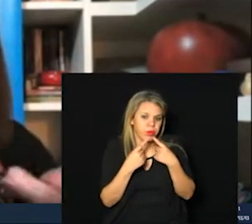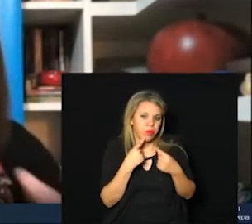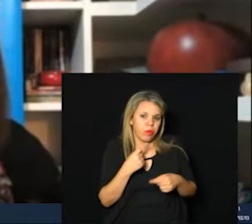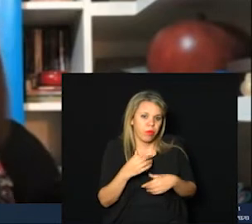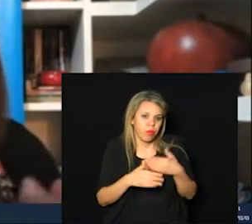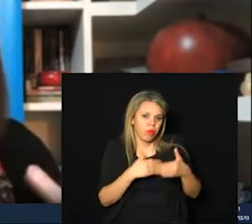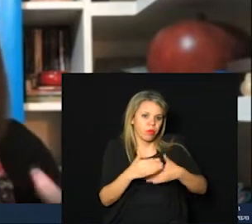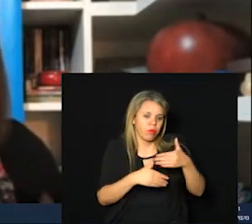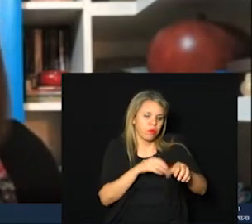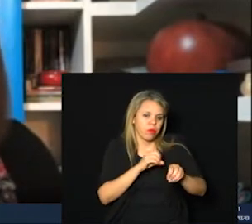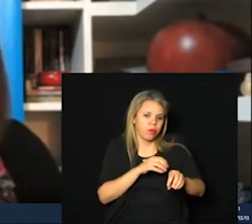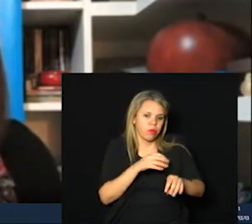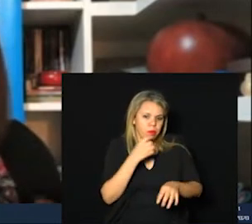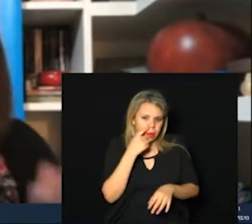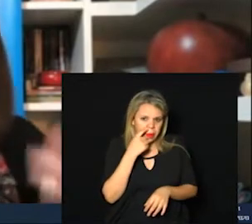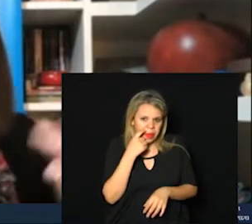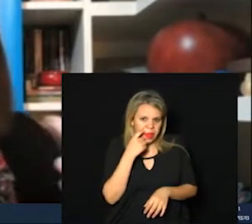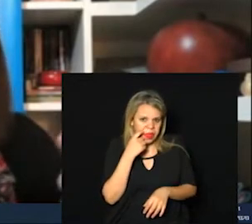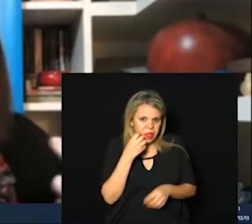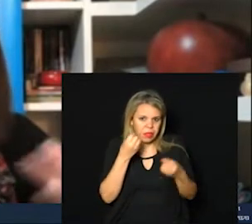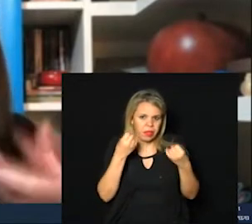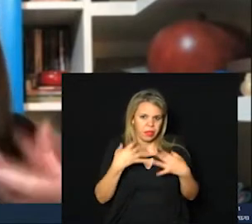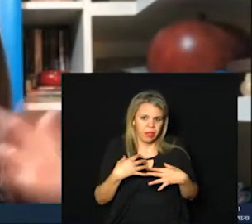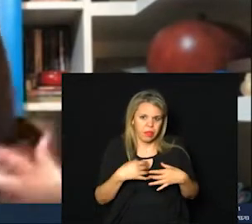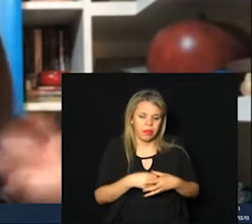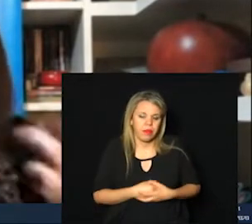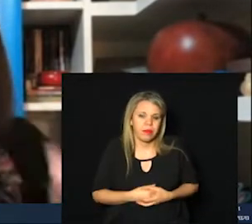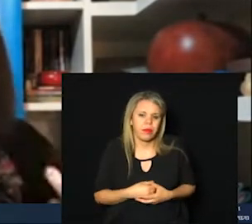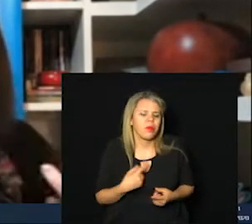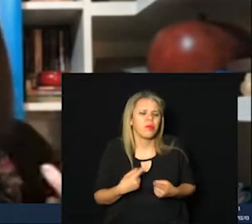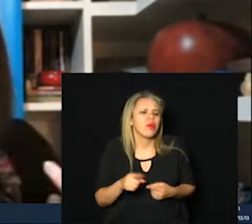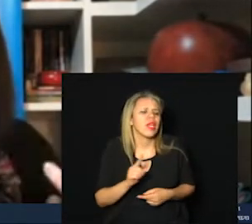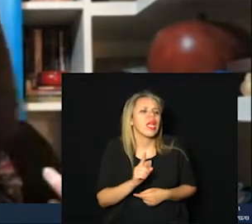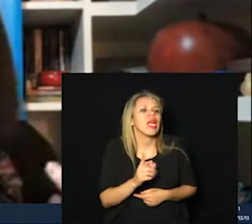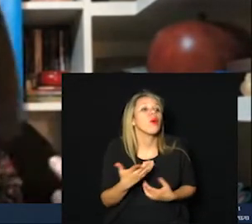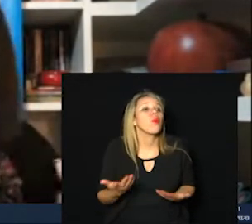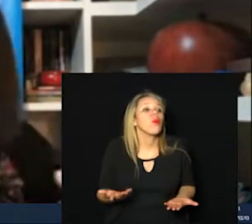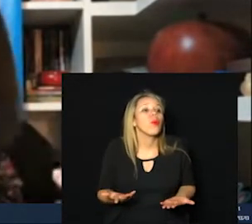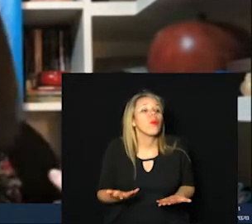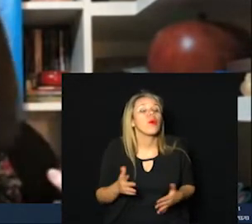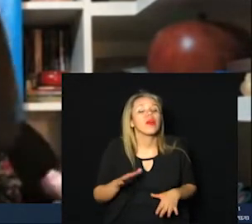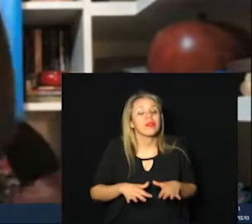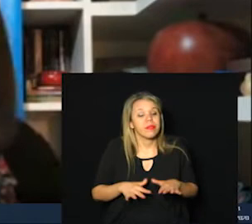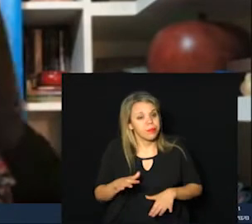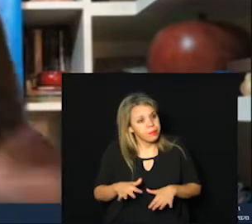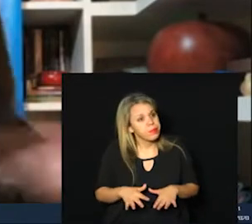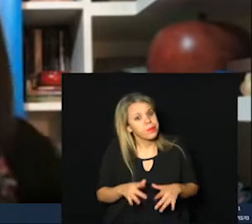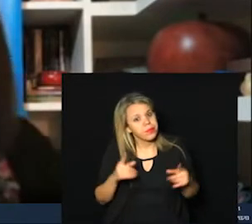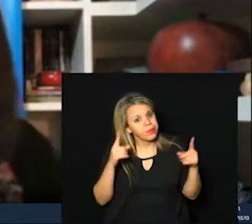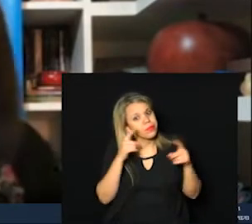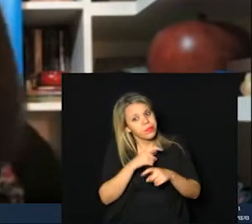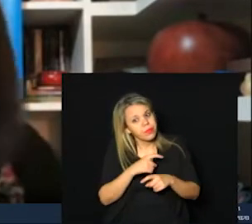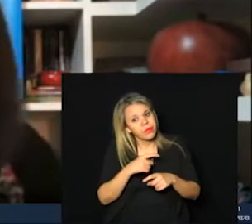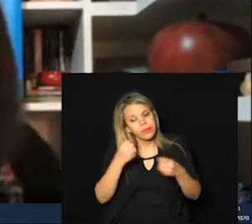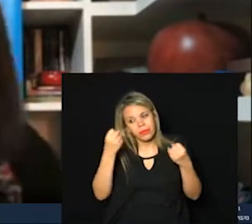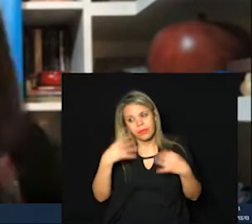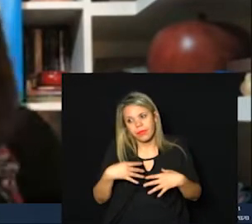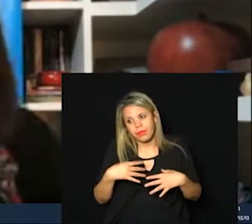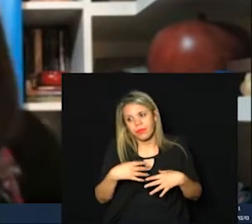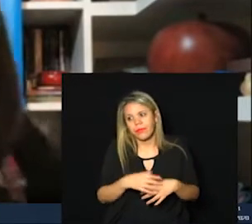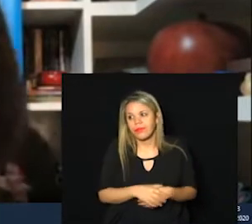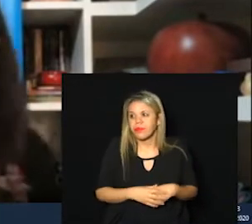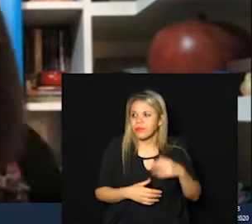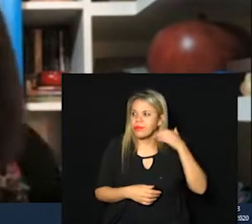processo educativo, explicar por que não. Porque muitas vezes é difícil explicar por que